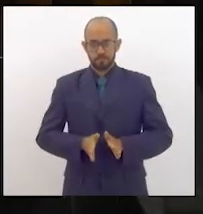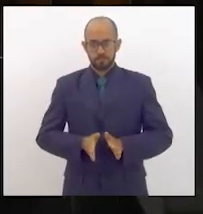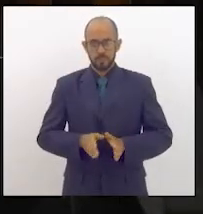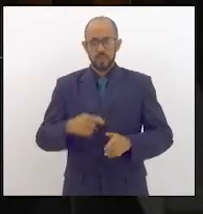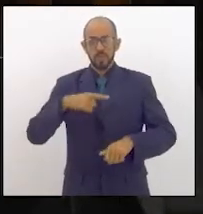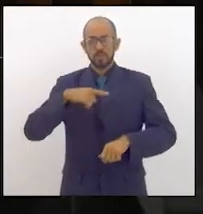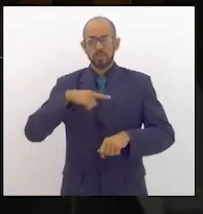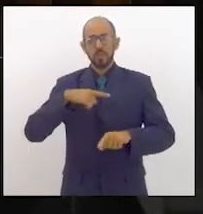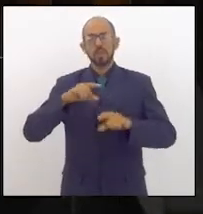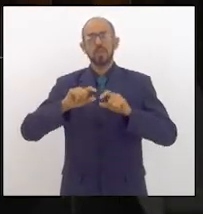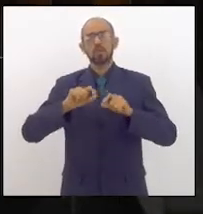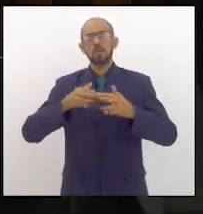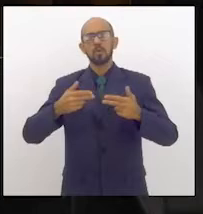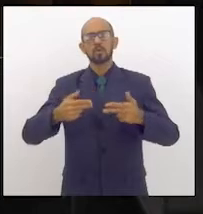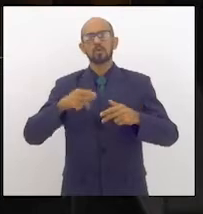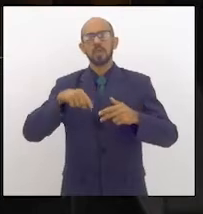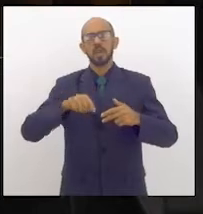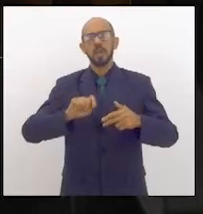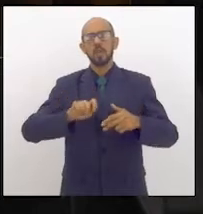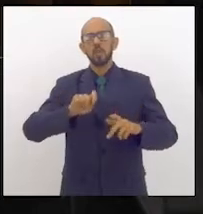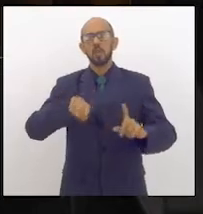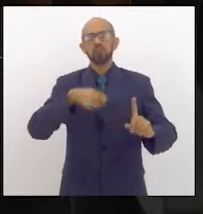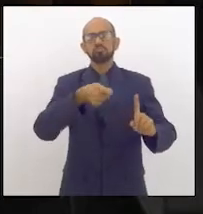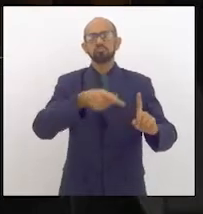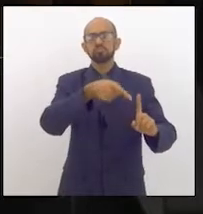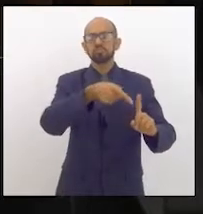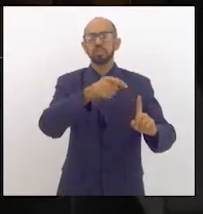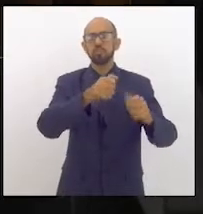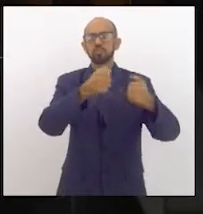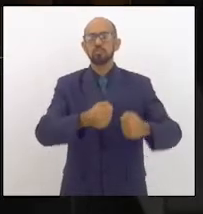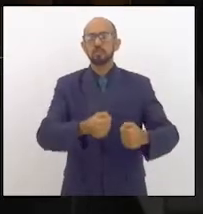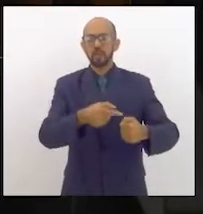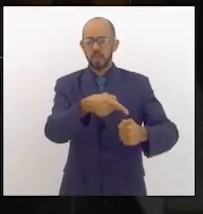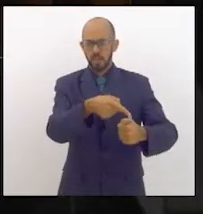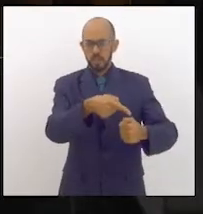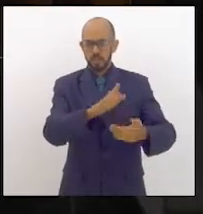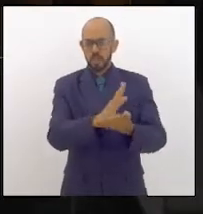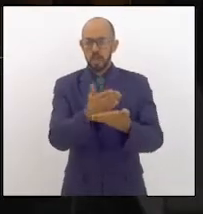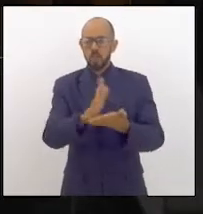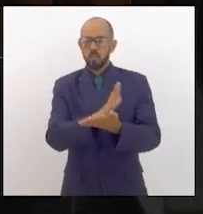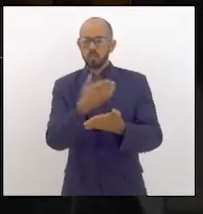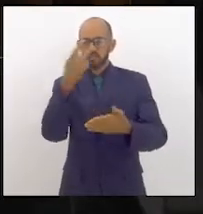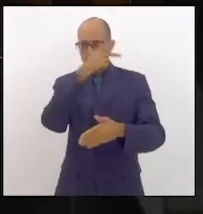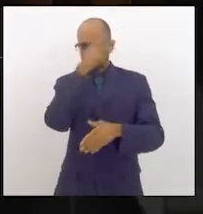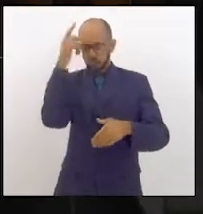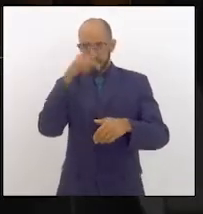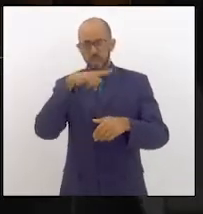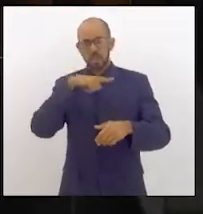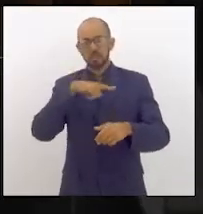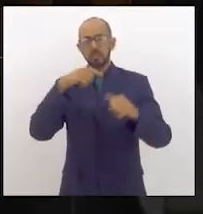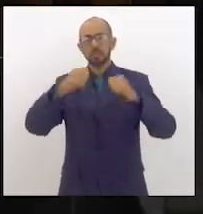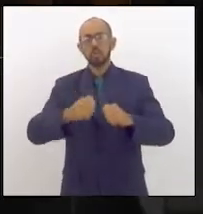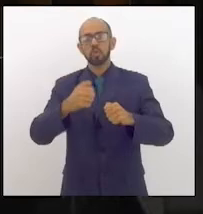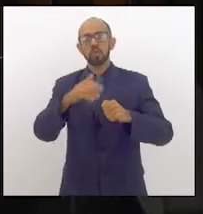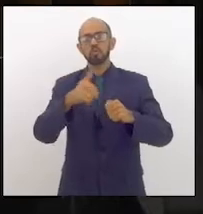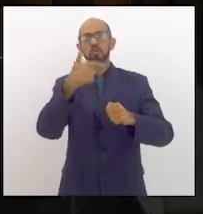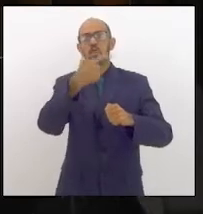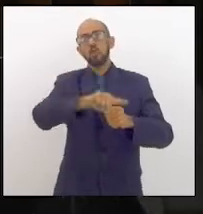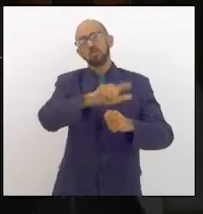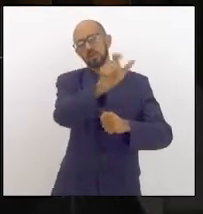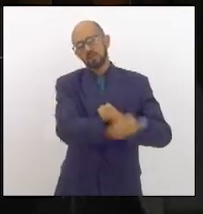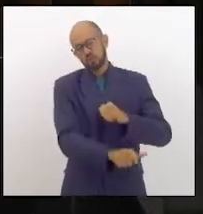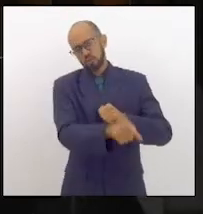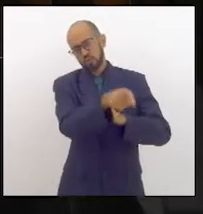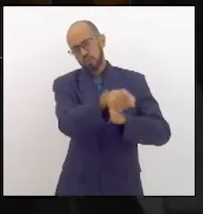poder simbólico as pessoas em determinadas posições que elas ocupam na vida delas elas tem poder sobre outras os